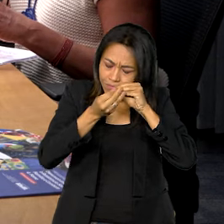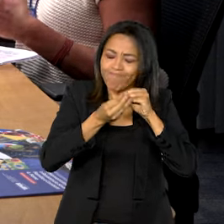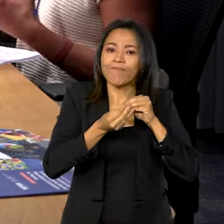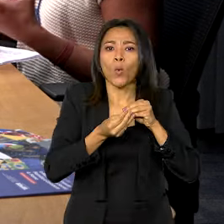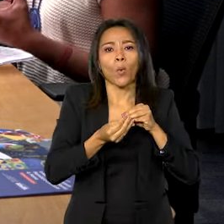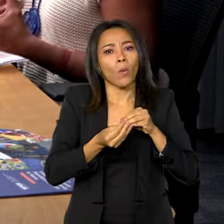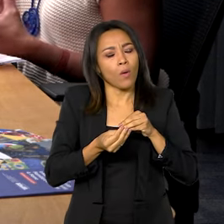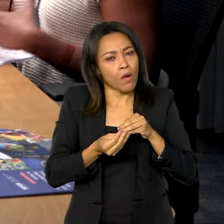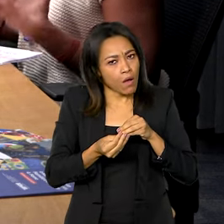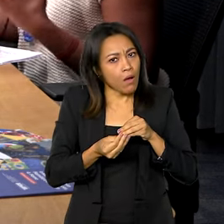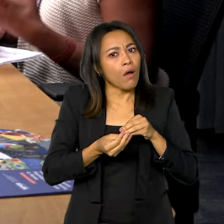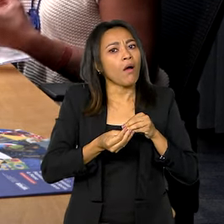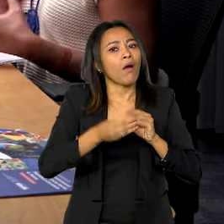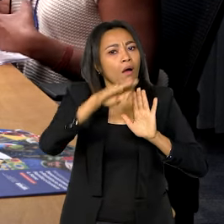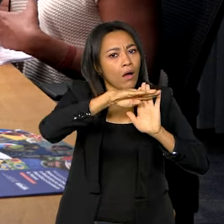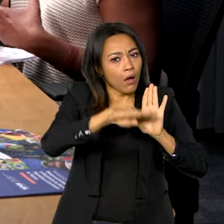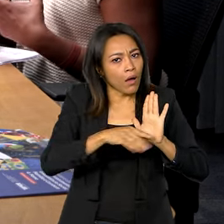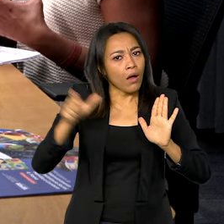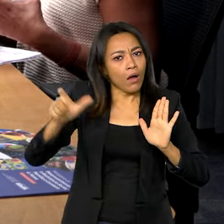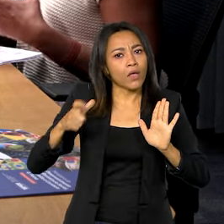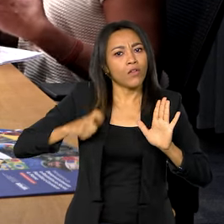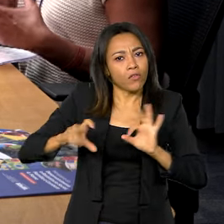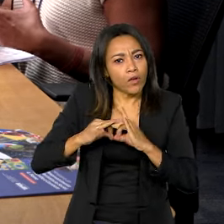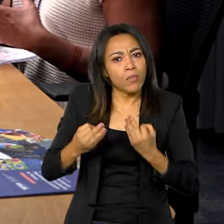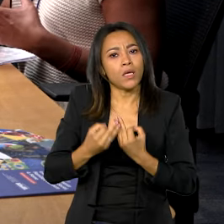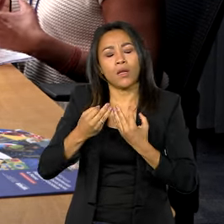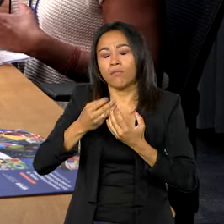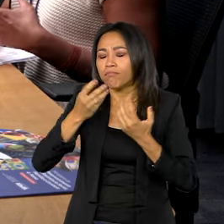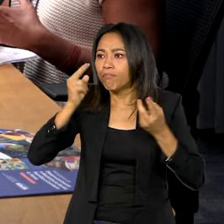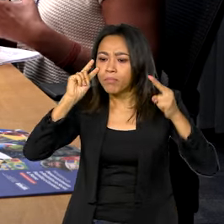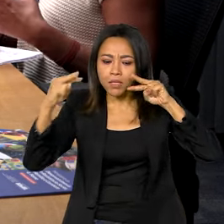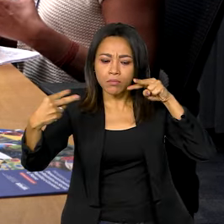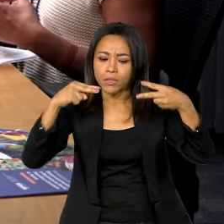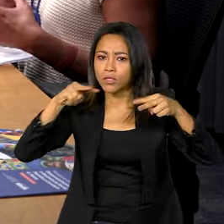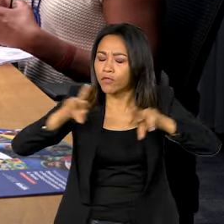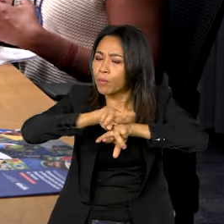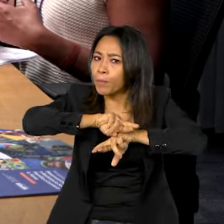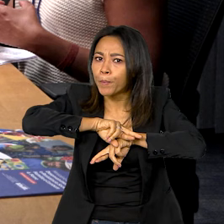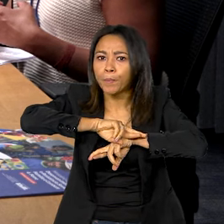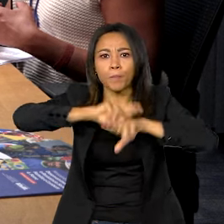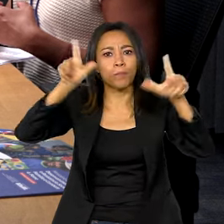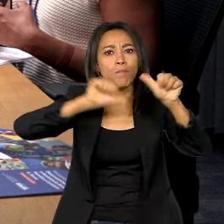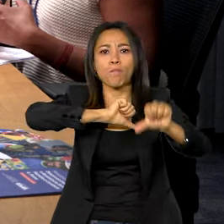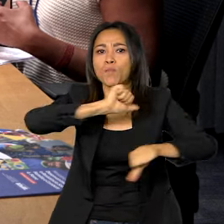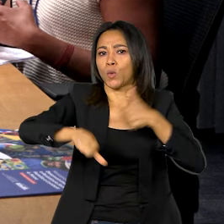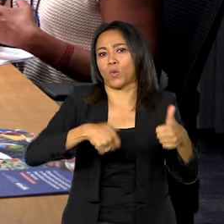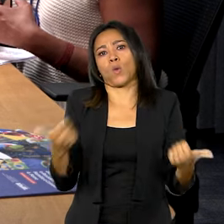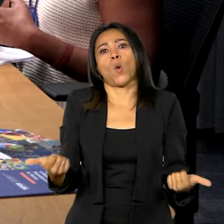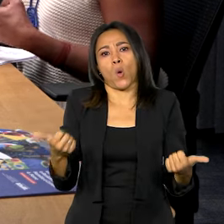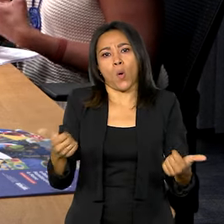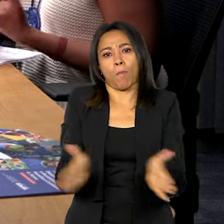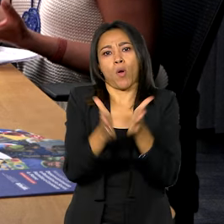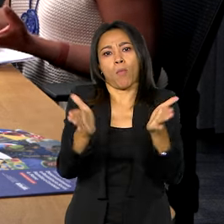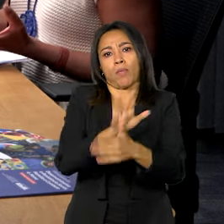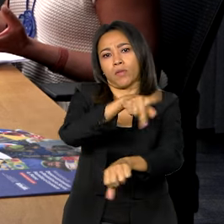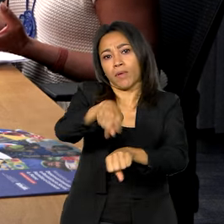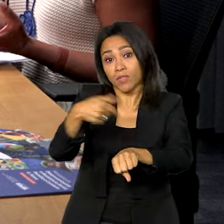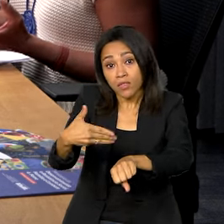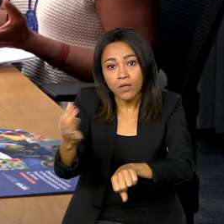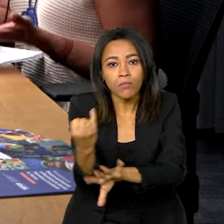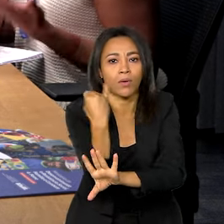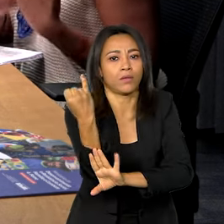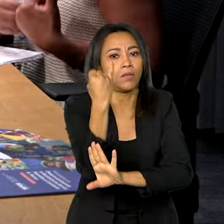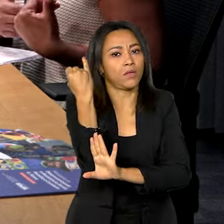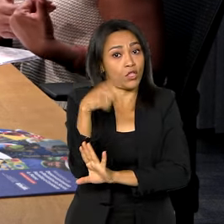família ele traz trouxe uma nova perspectiva e mudou a cara da da da pobreza no nosso país isso é extremamente